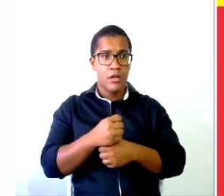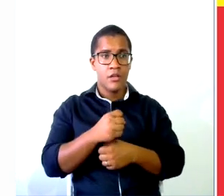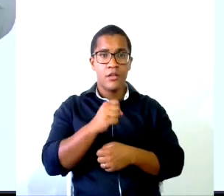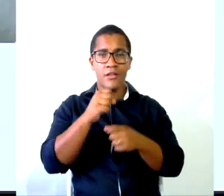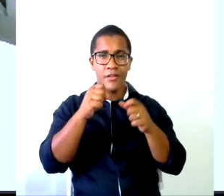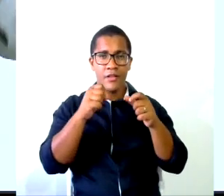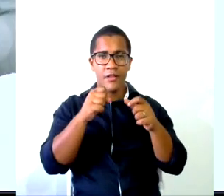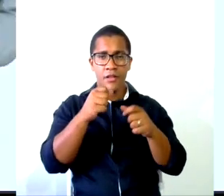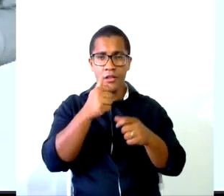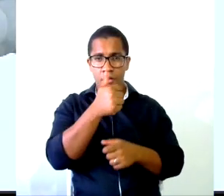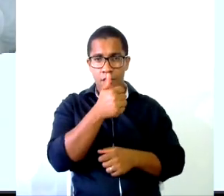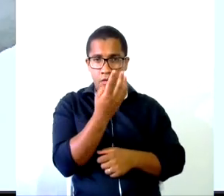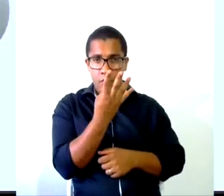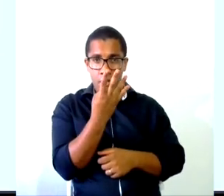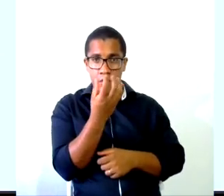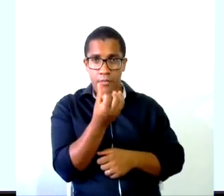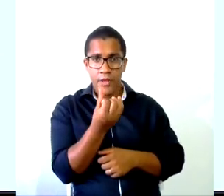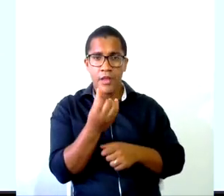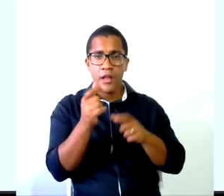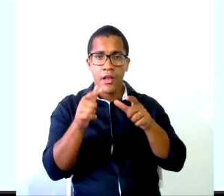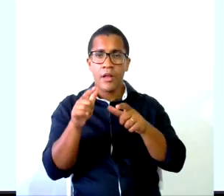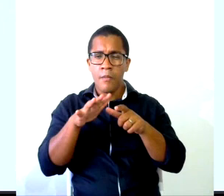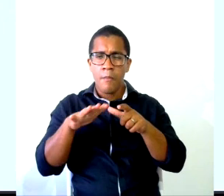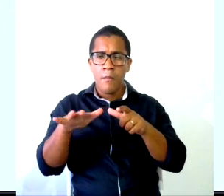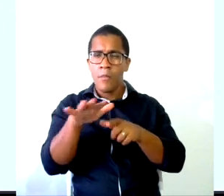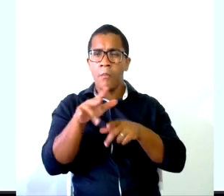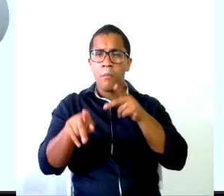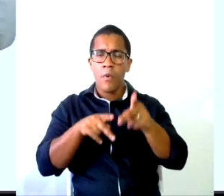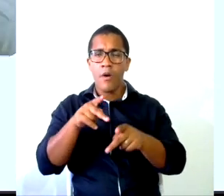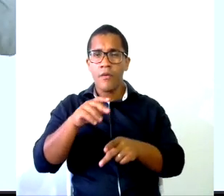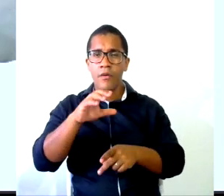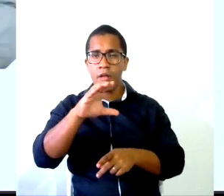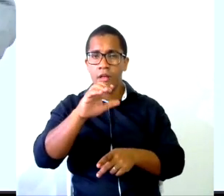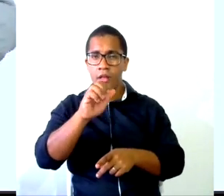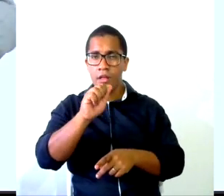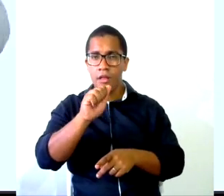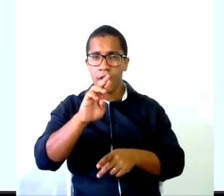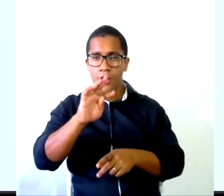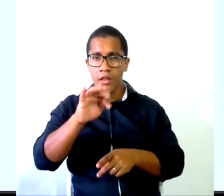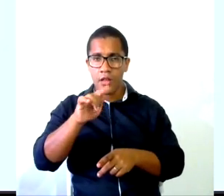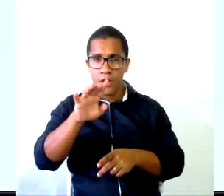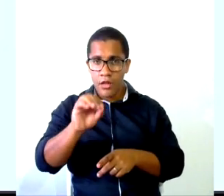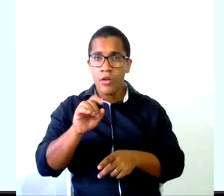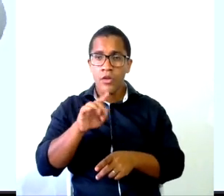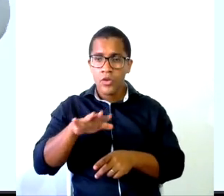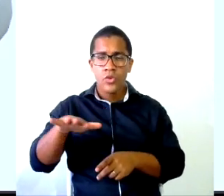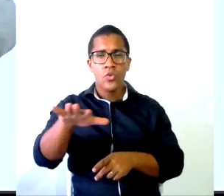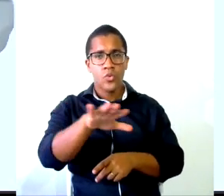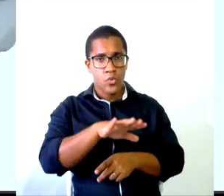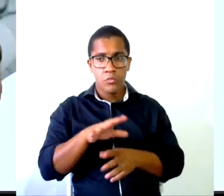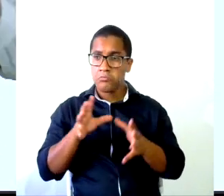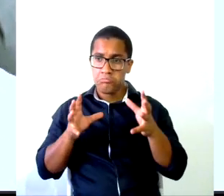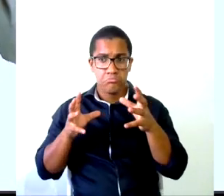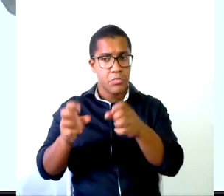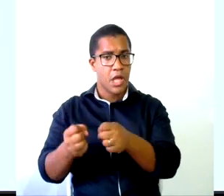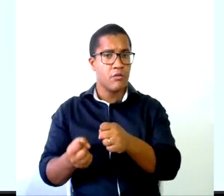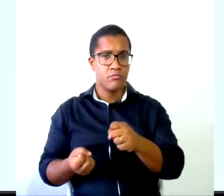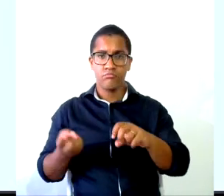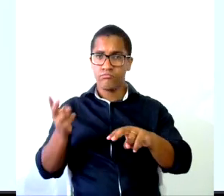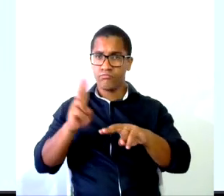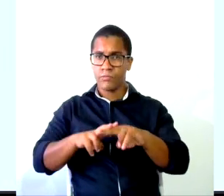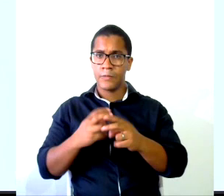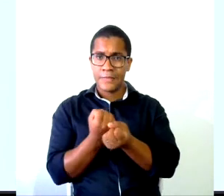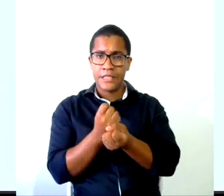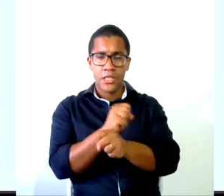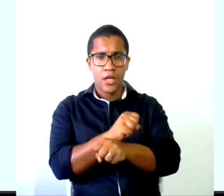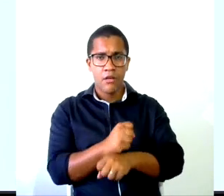toda a população foi submetida à escravidão. Então alguns filmes romanos